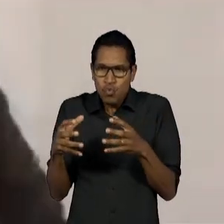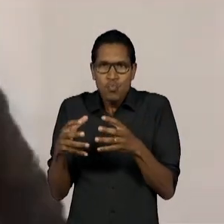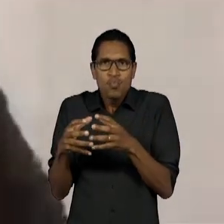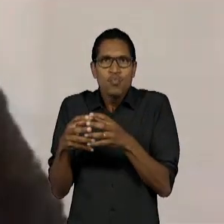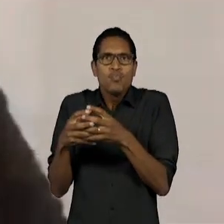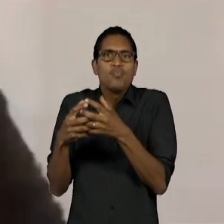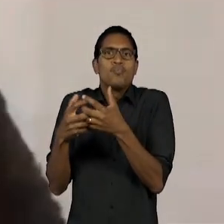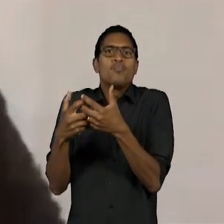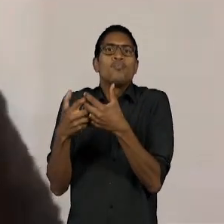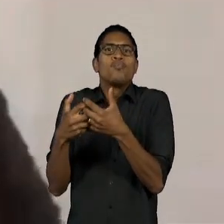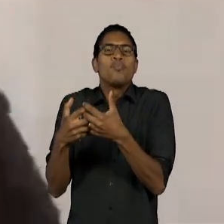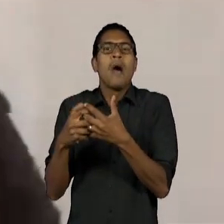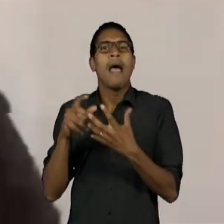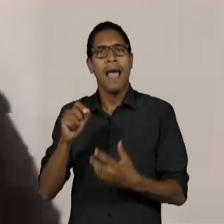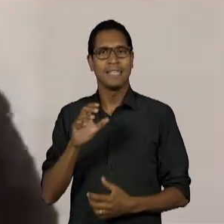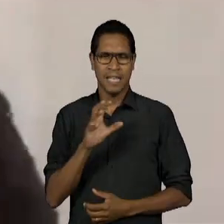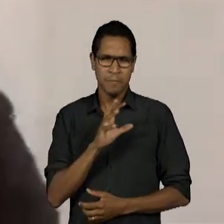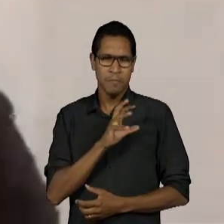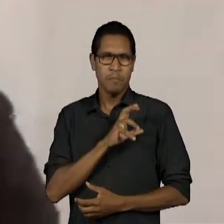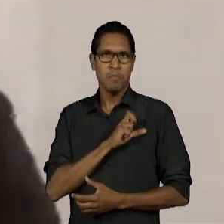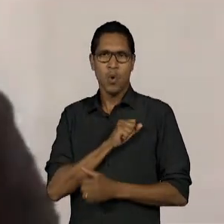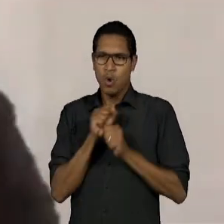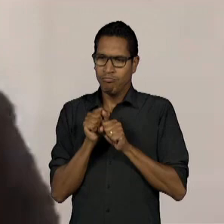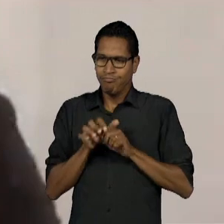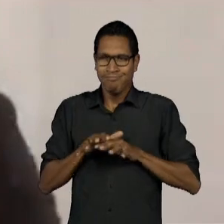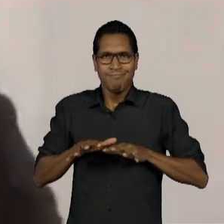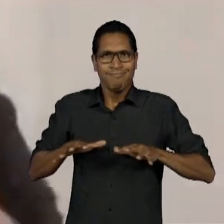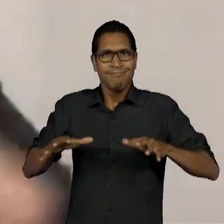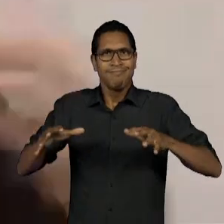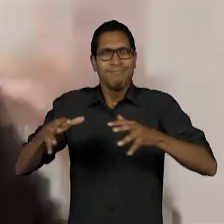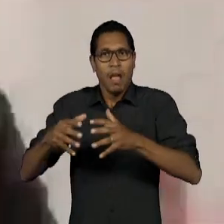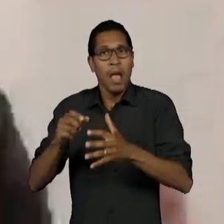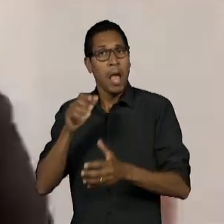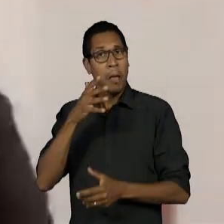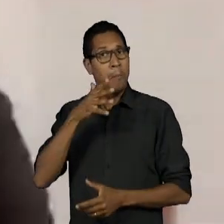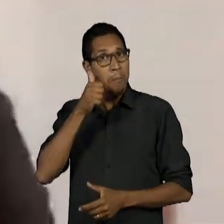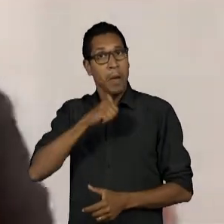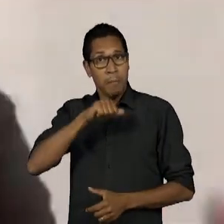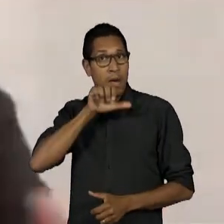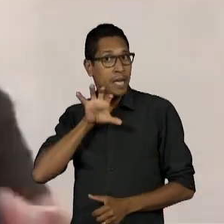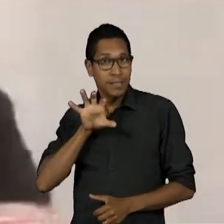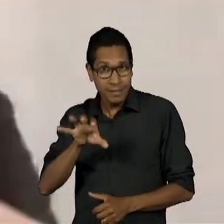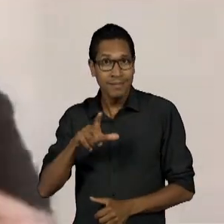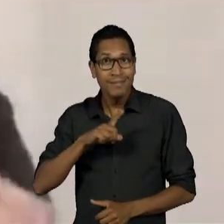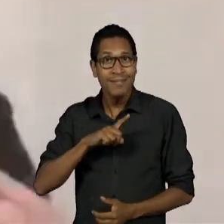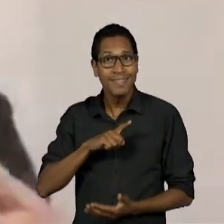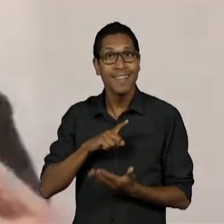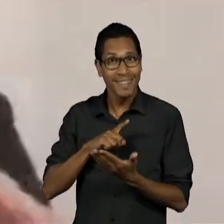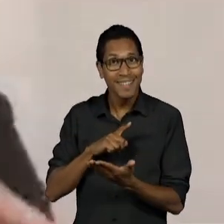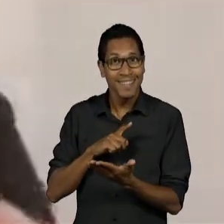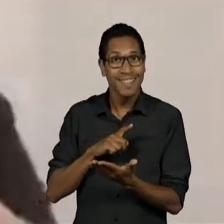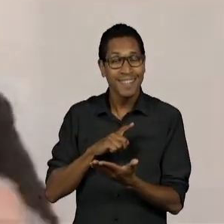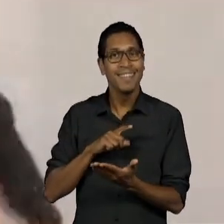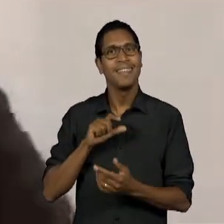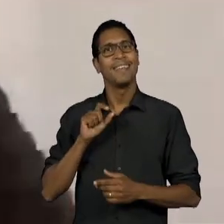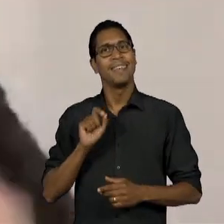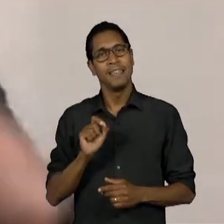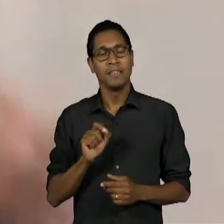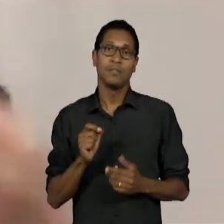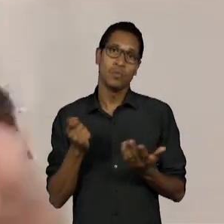é esse amor mais amplo que a mãe expande, né? Então, isso faz com que